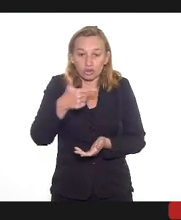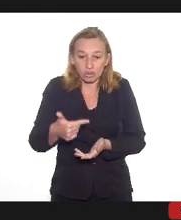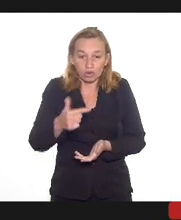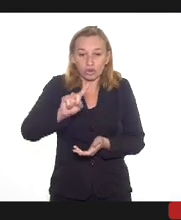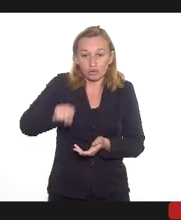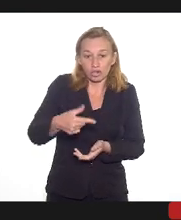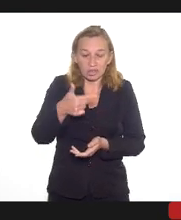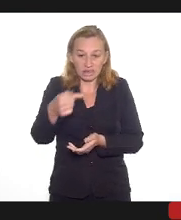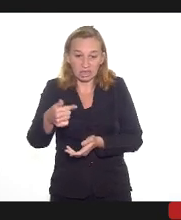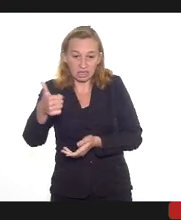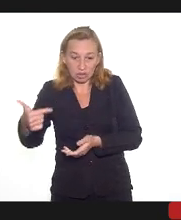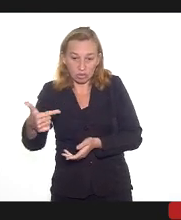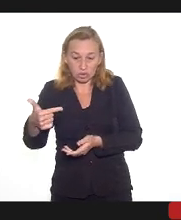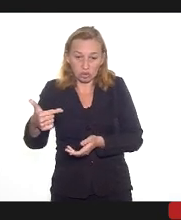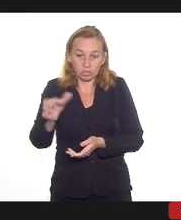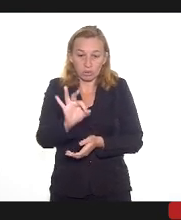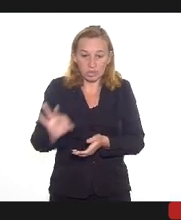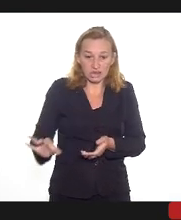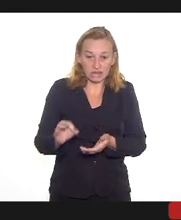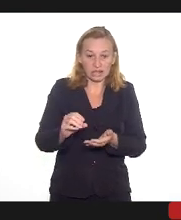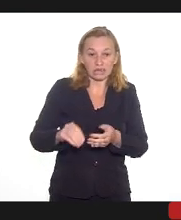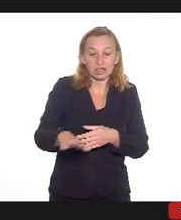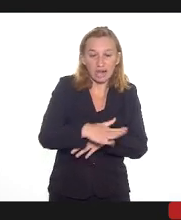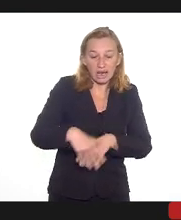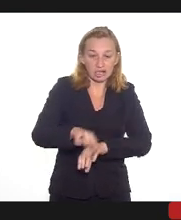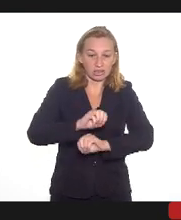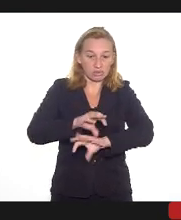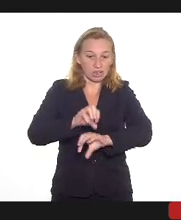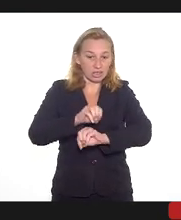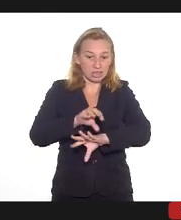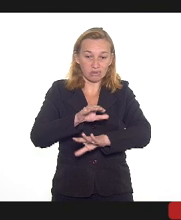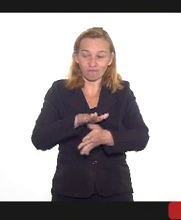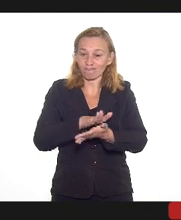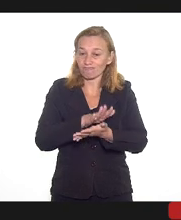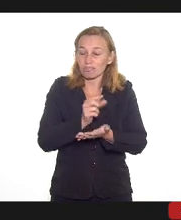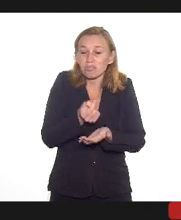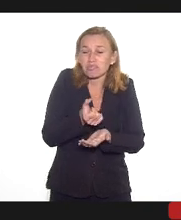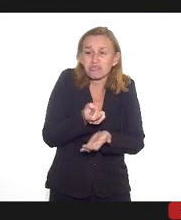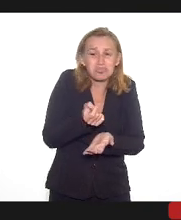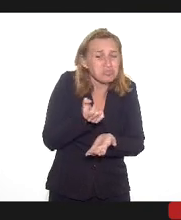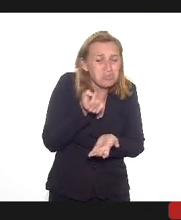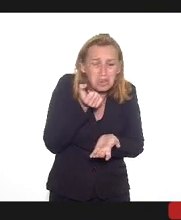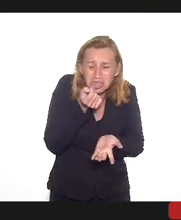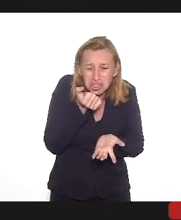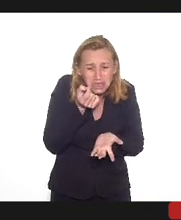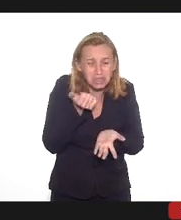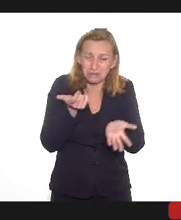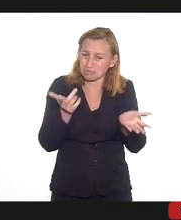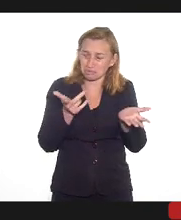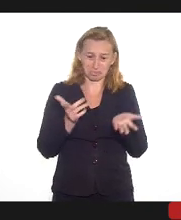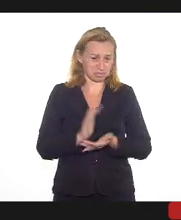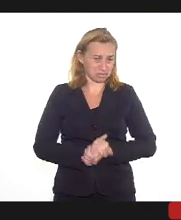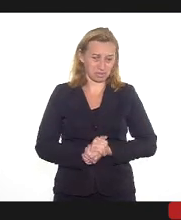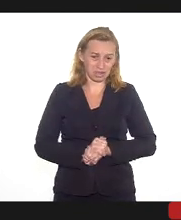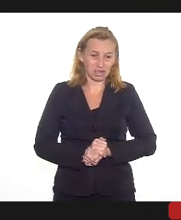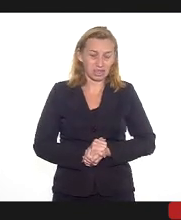2,28% dos seus recursos em educação. Ele não aplicou o mínimo em educação. Sabe o que significa isso em termos